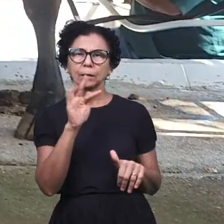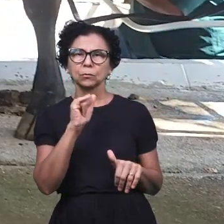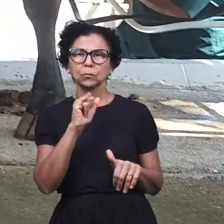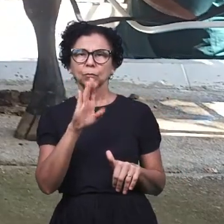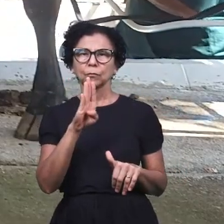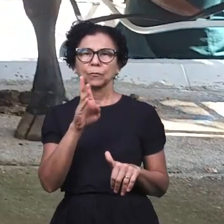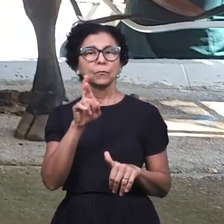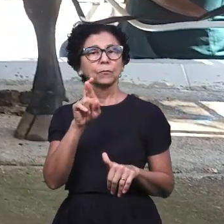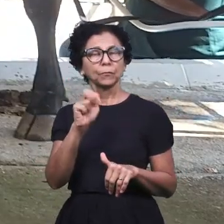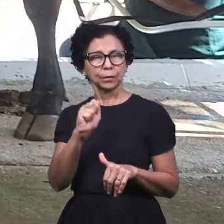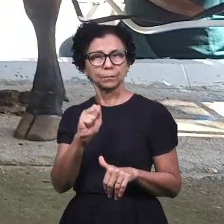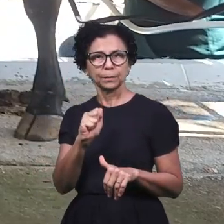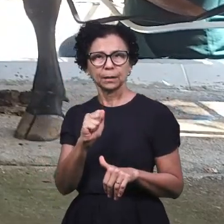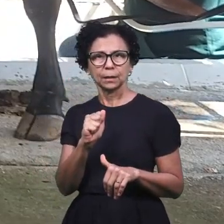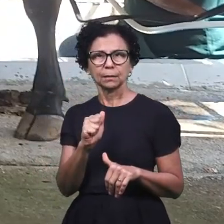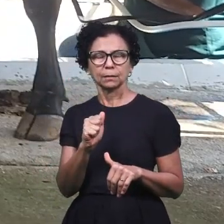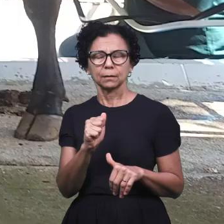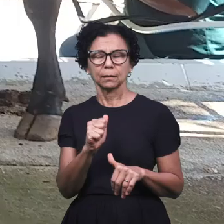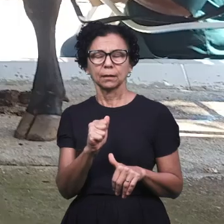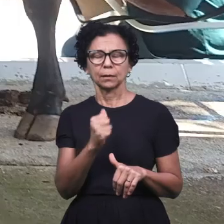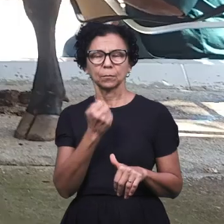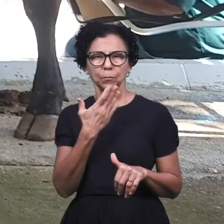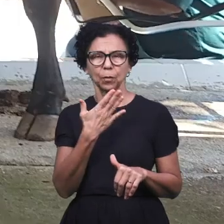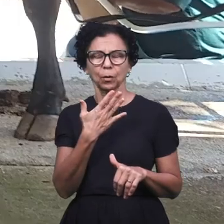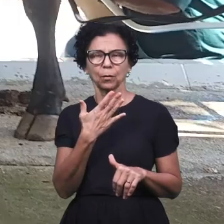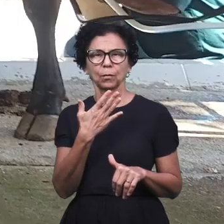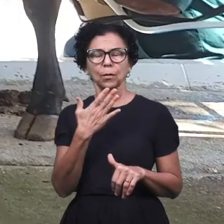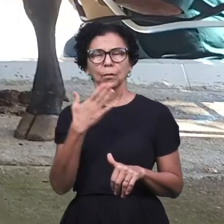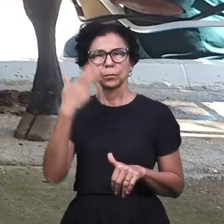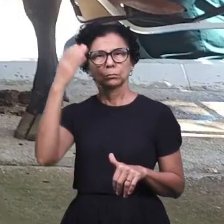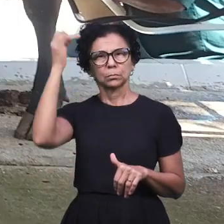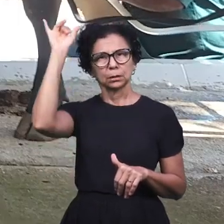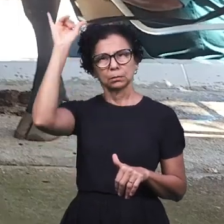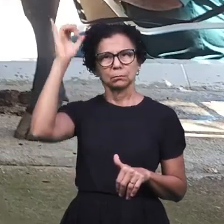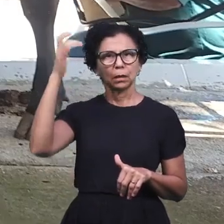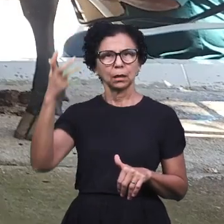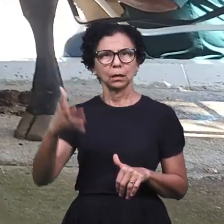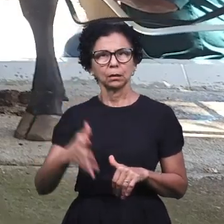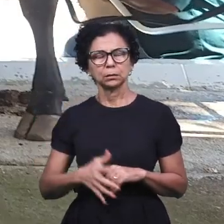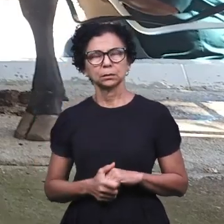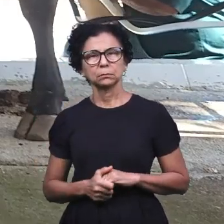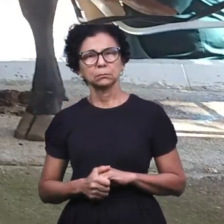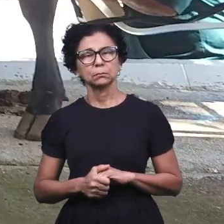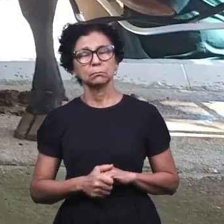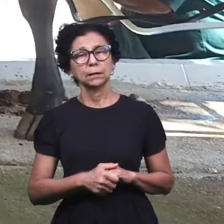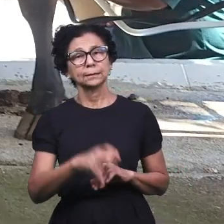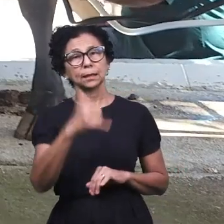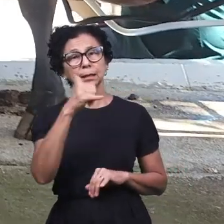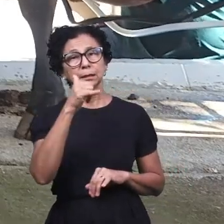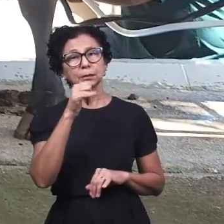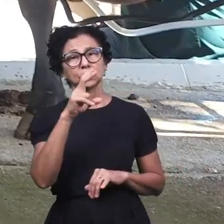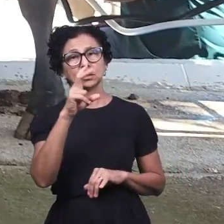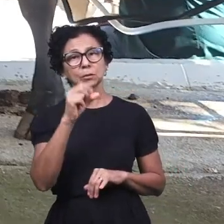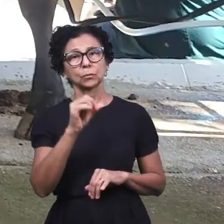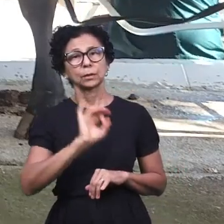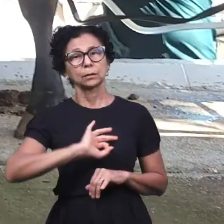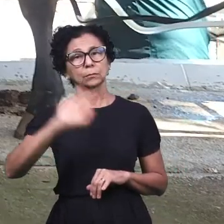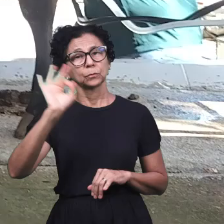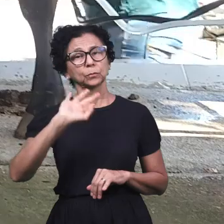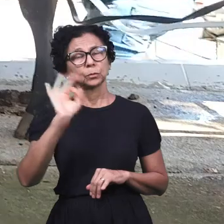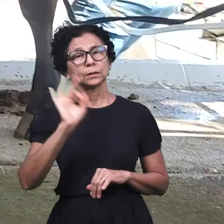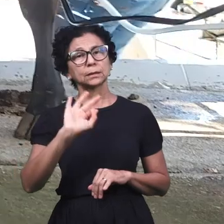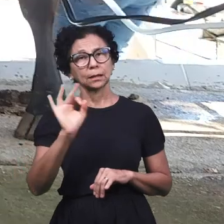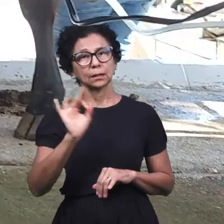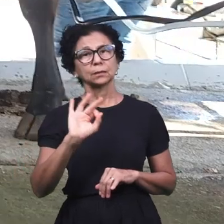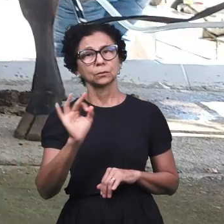digestibilidade. Mas é pobre em energia, mais ou menos 50%, o NDT dele é baixo. Para